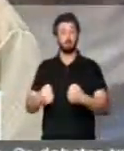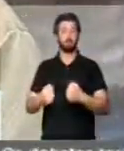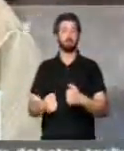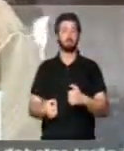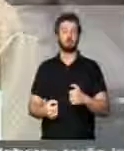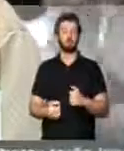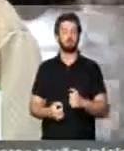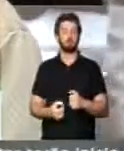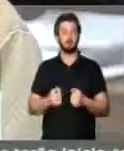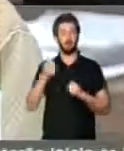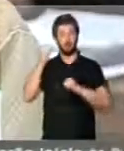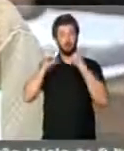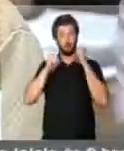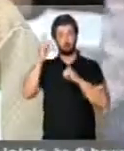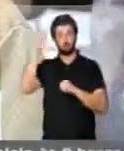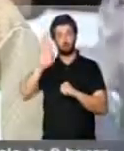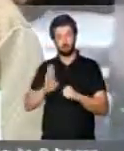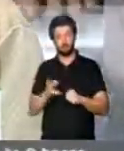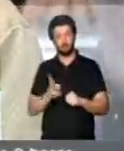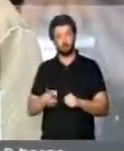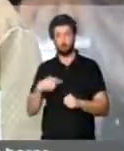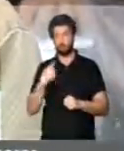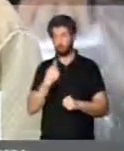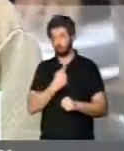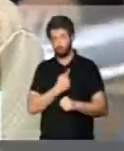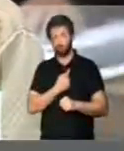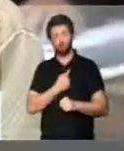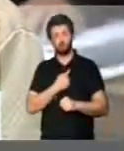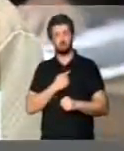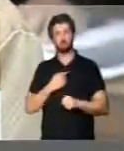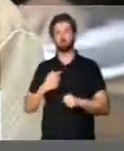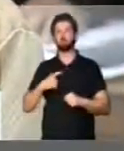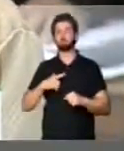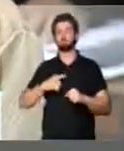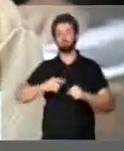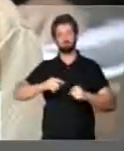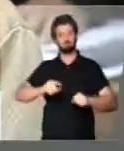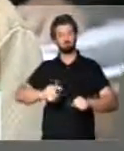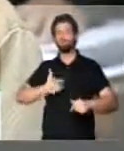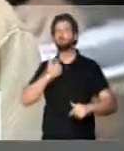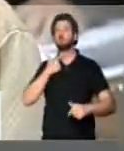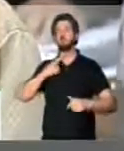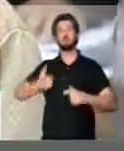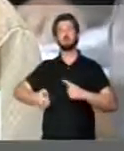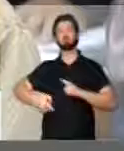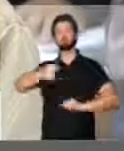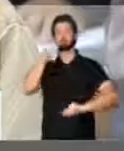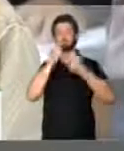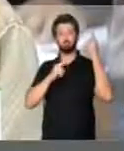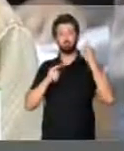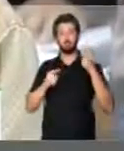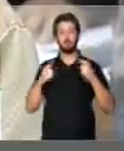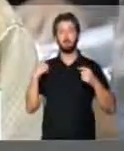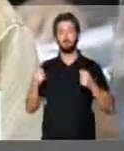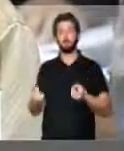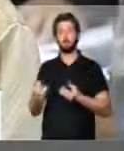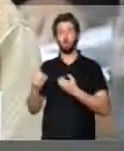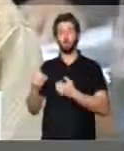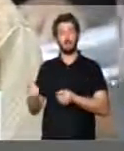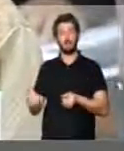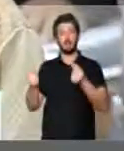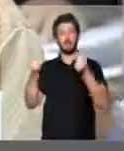da recente indústria brasileira que nós, com a rebeldia daqueles que produziam nossa riqueza,